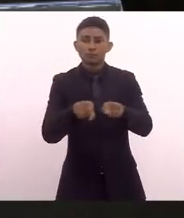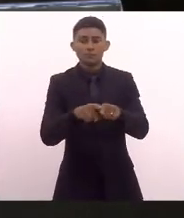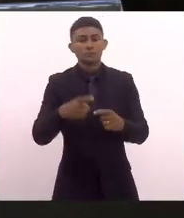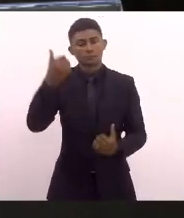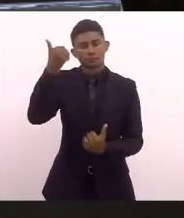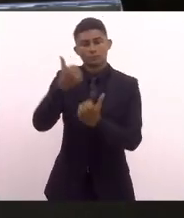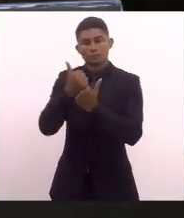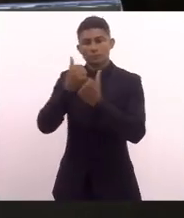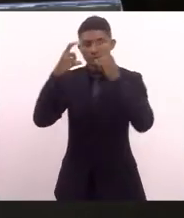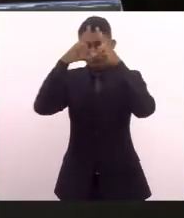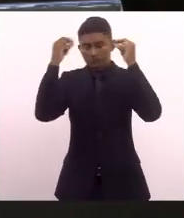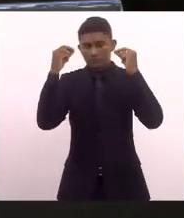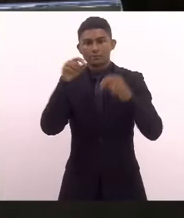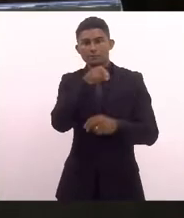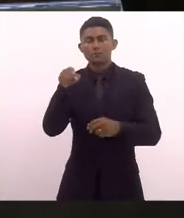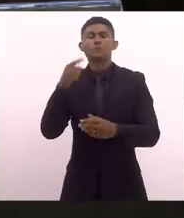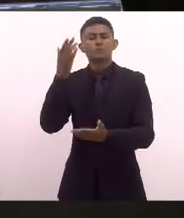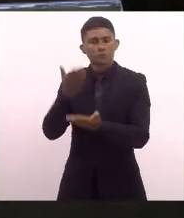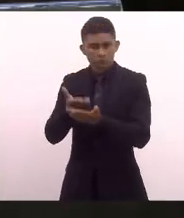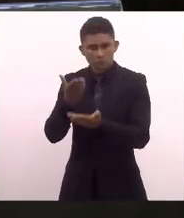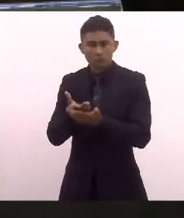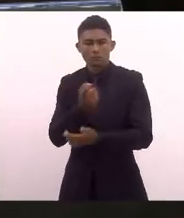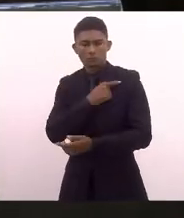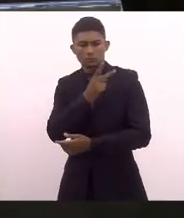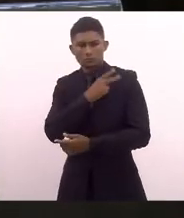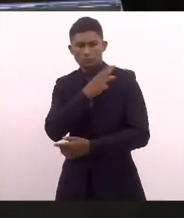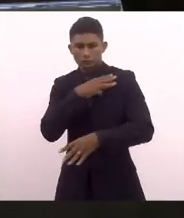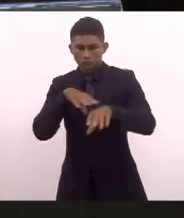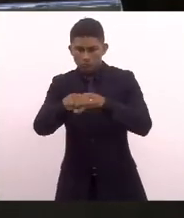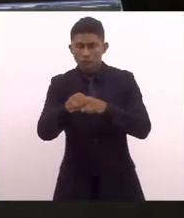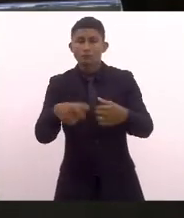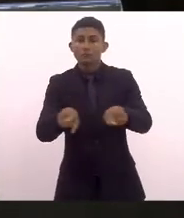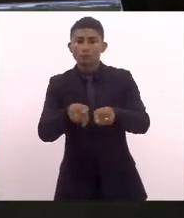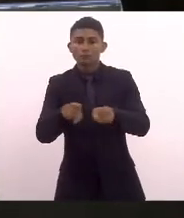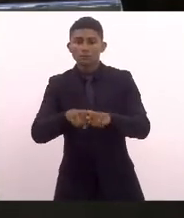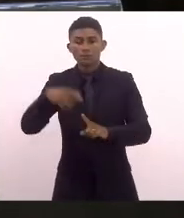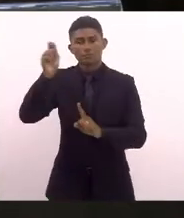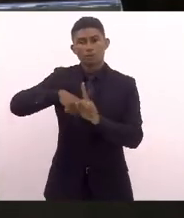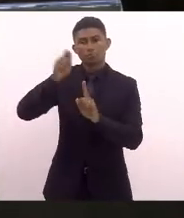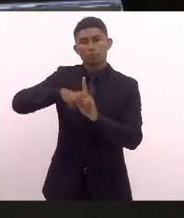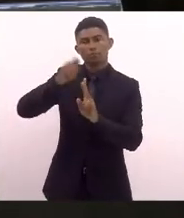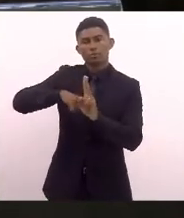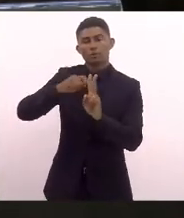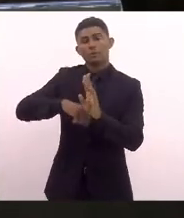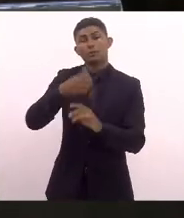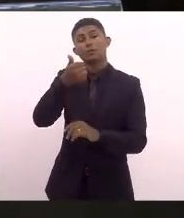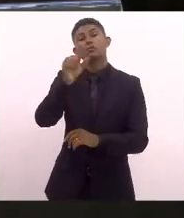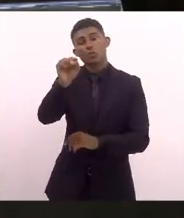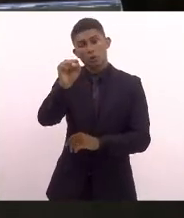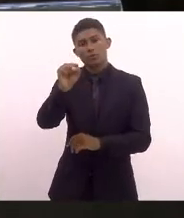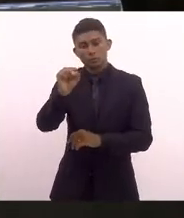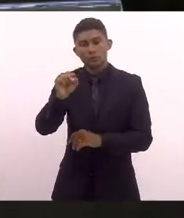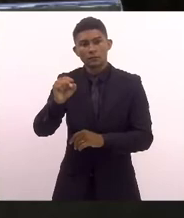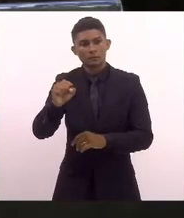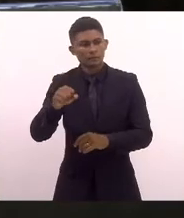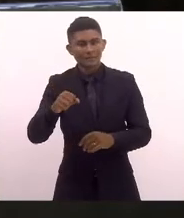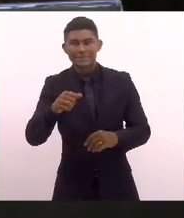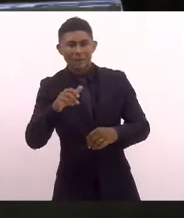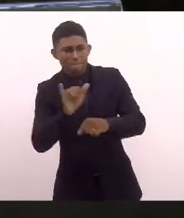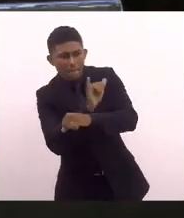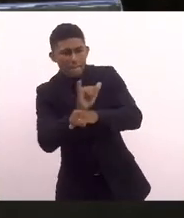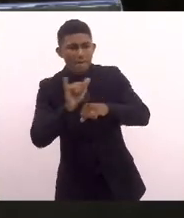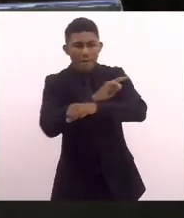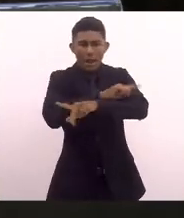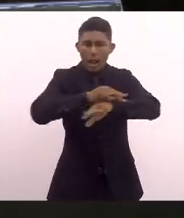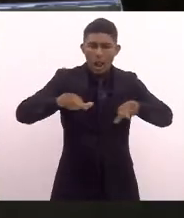enfermagem estuda, além do ensino médio, 18 meses de técnicas em saúde para poder fazer a média